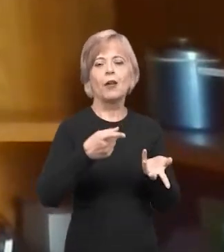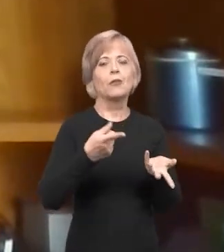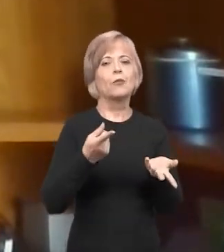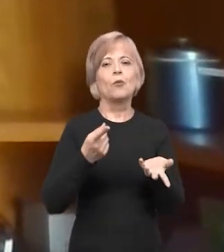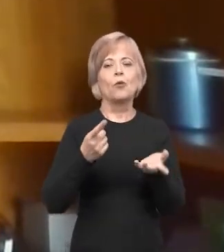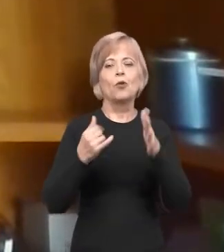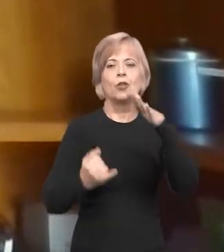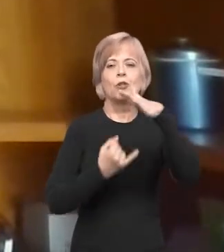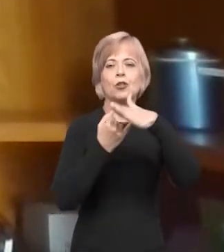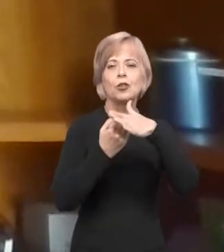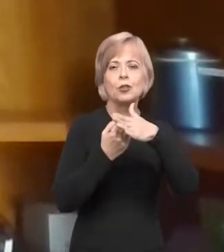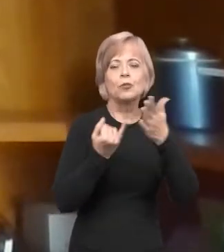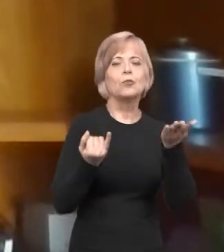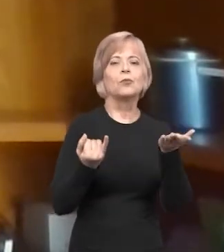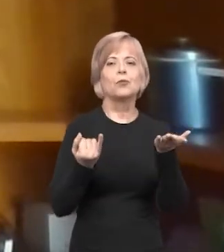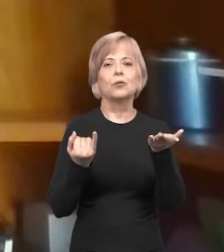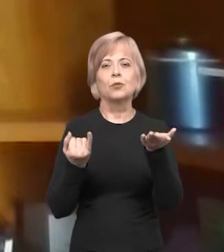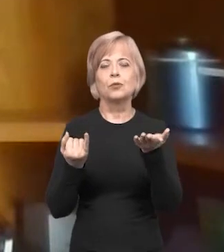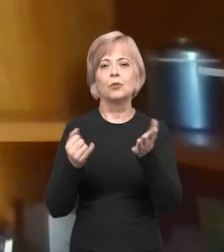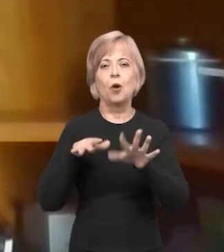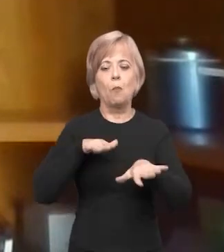para Todos, Movimento